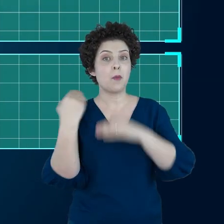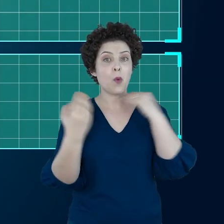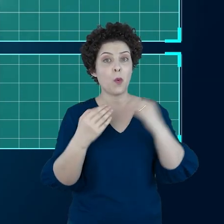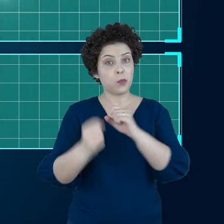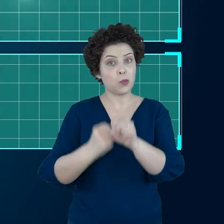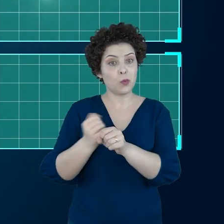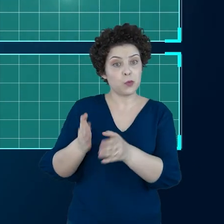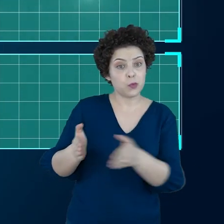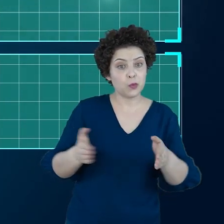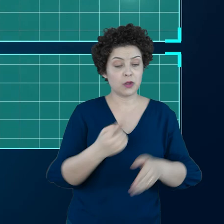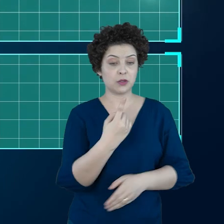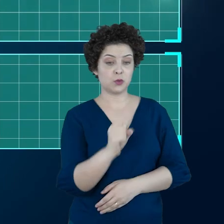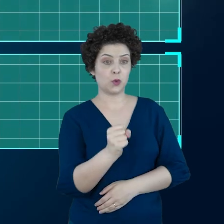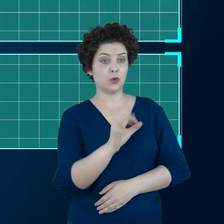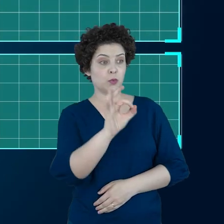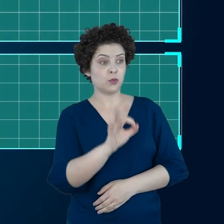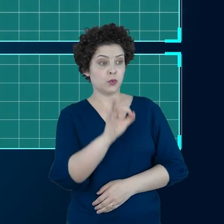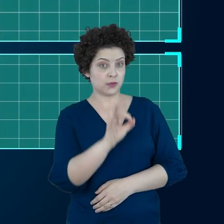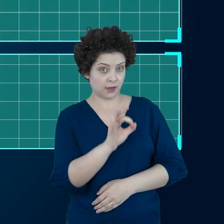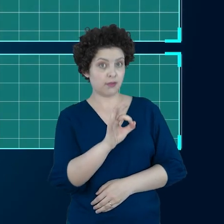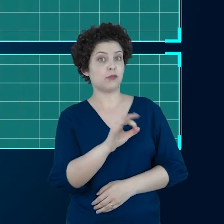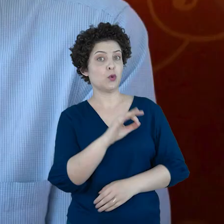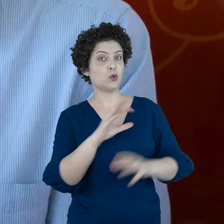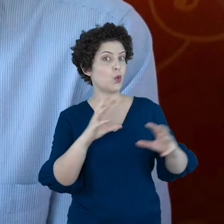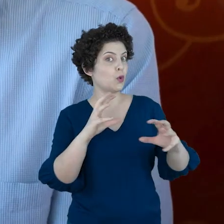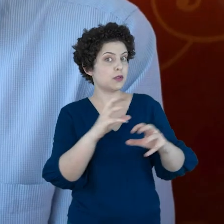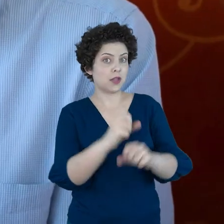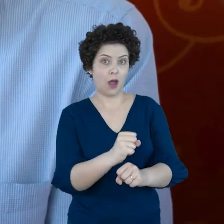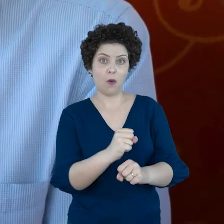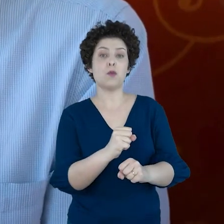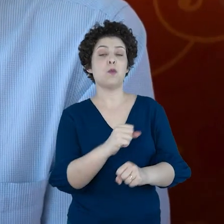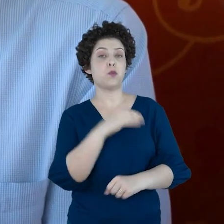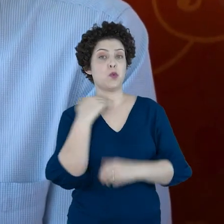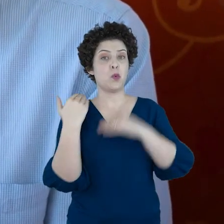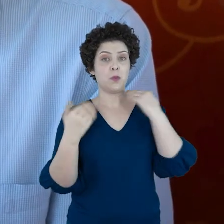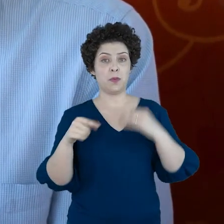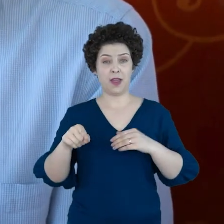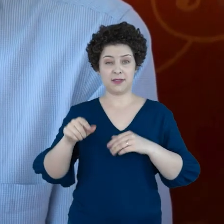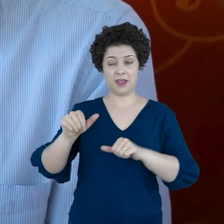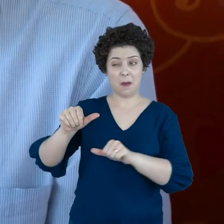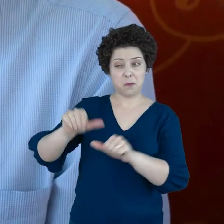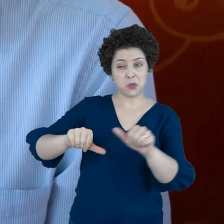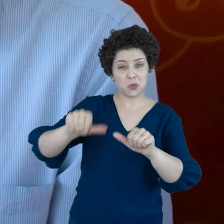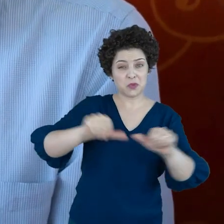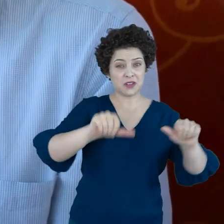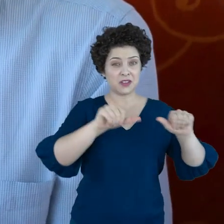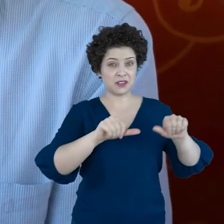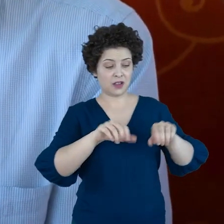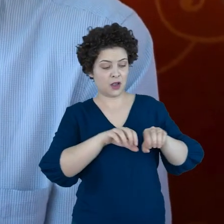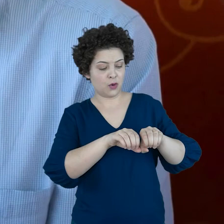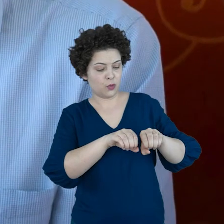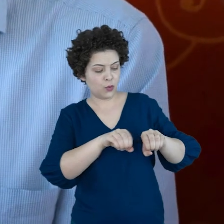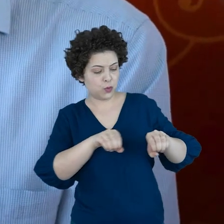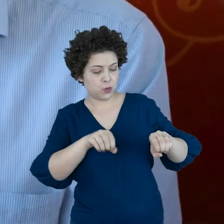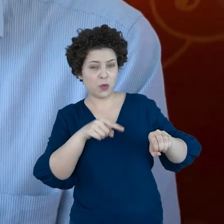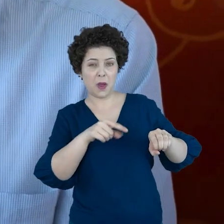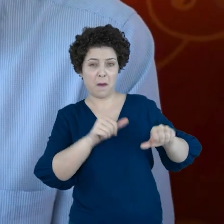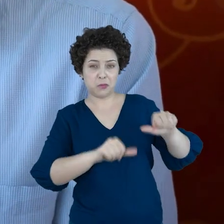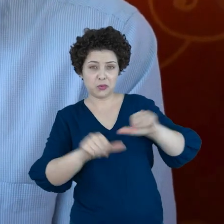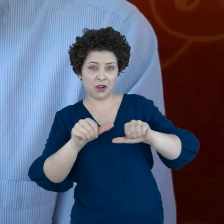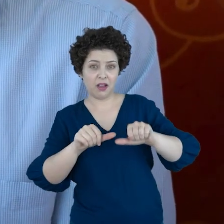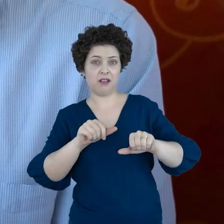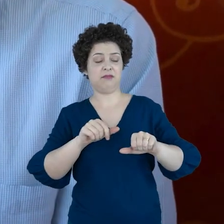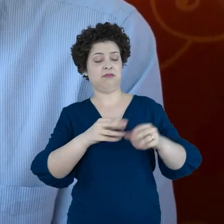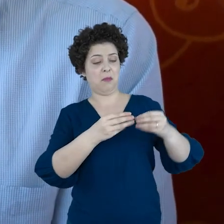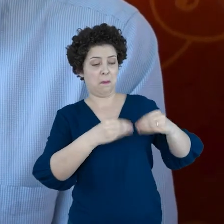18% do total das mortes. Essas alterações todas do vaso que vão gerar